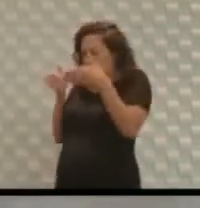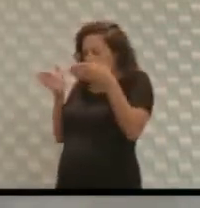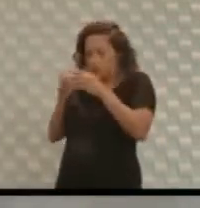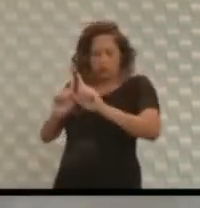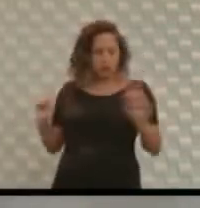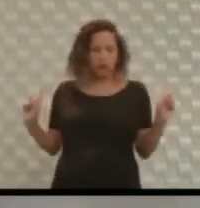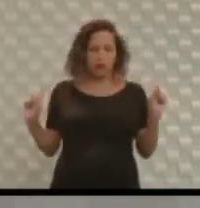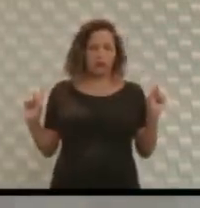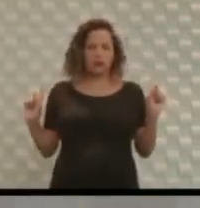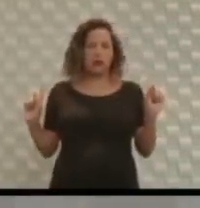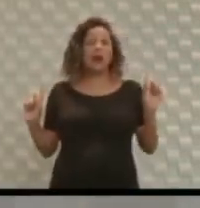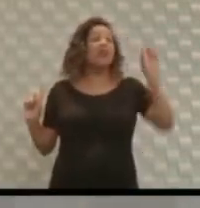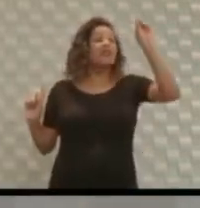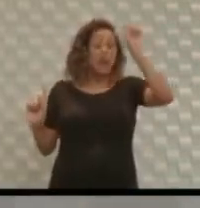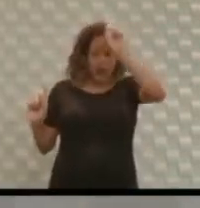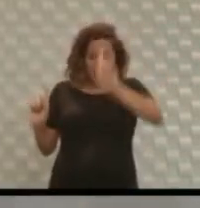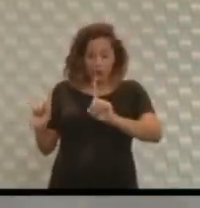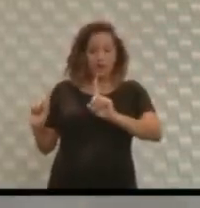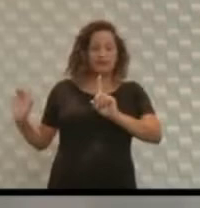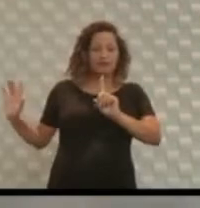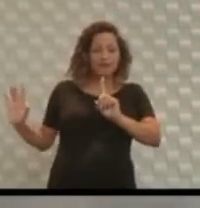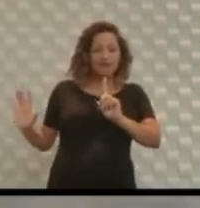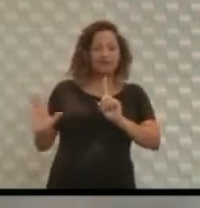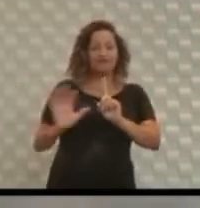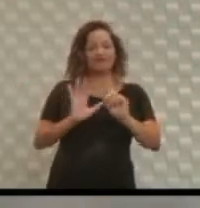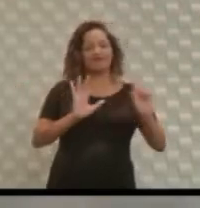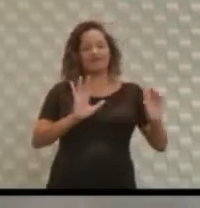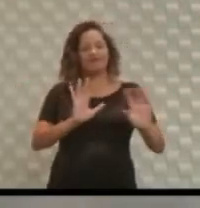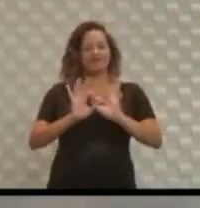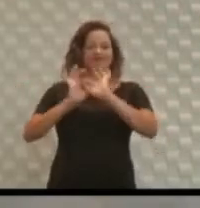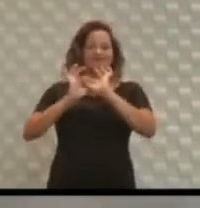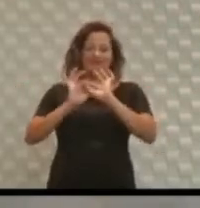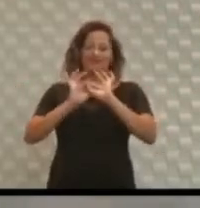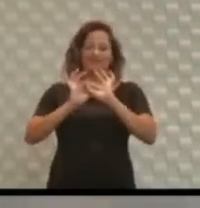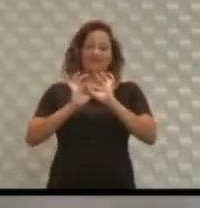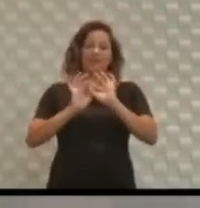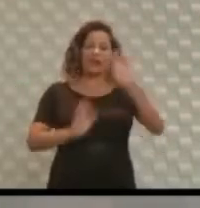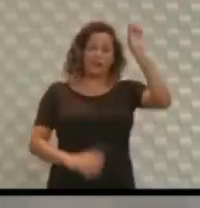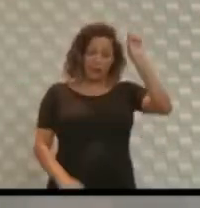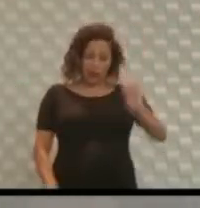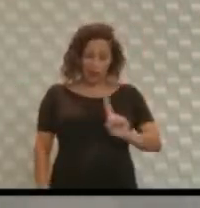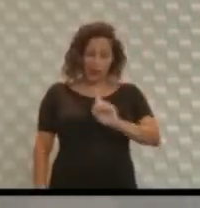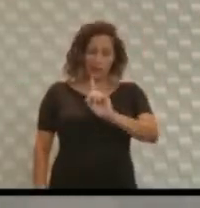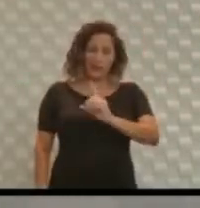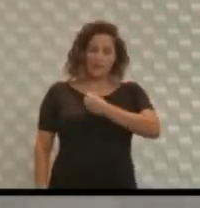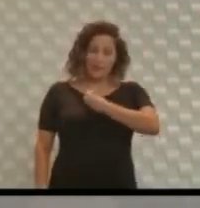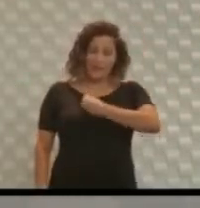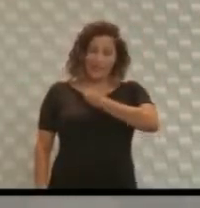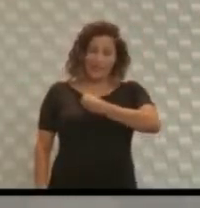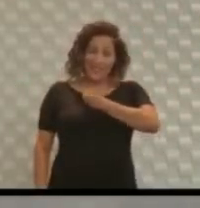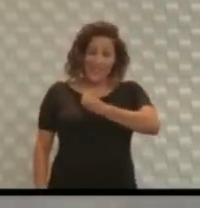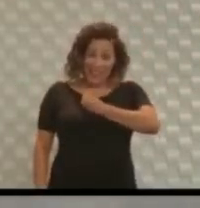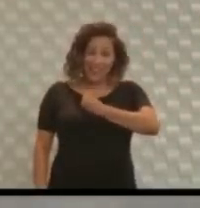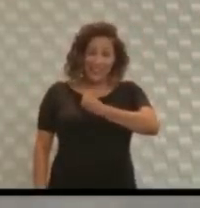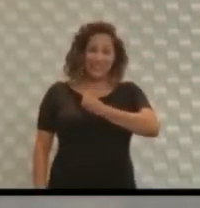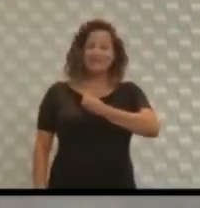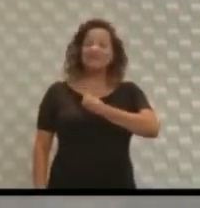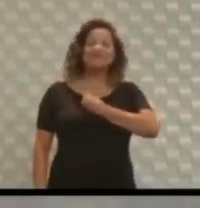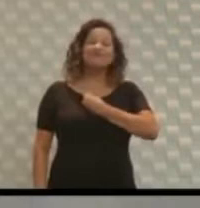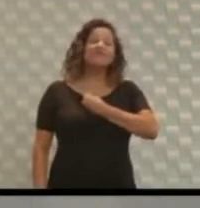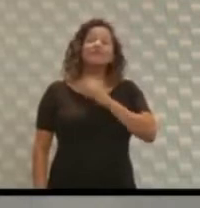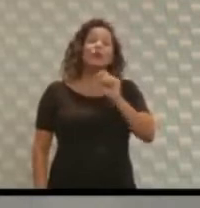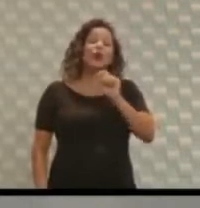o vínculo dessa união. Porque se Deus estiver presente, a palavra de Deus diz que Deus é